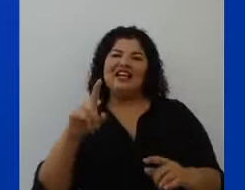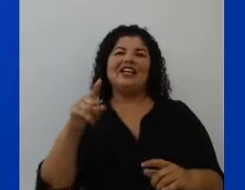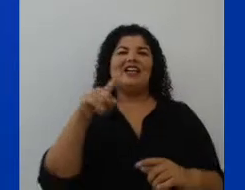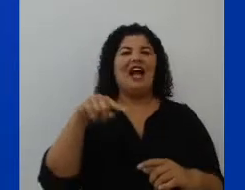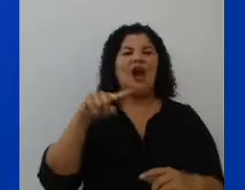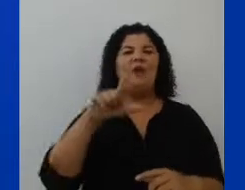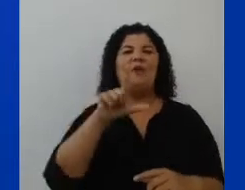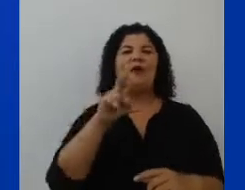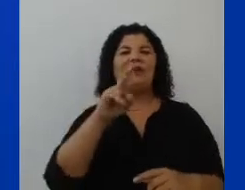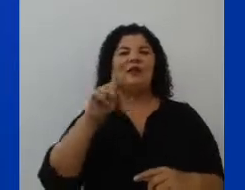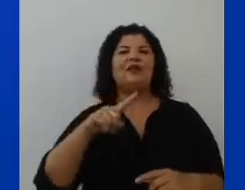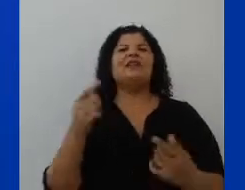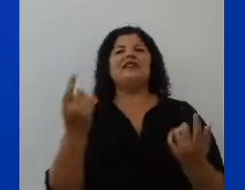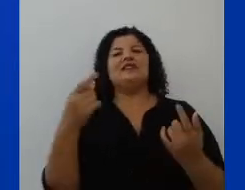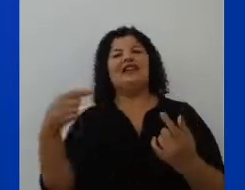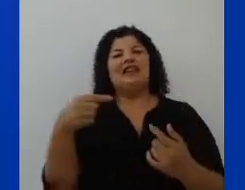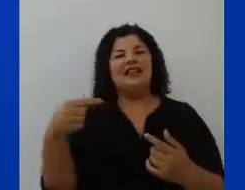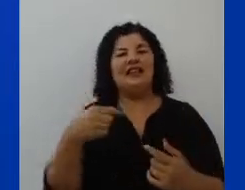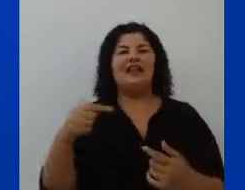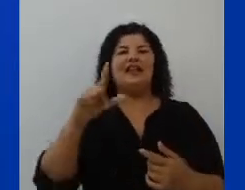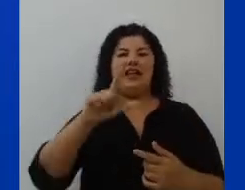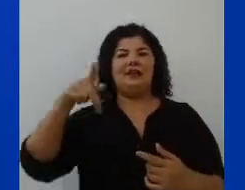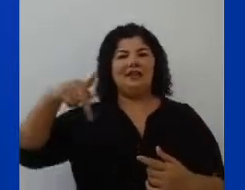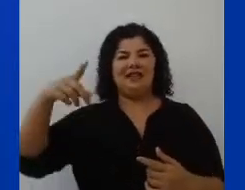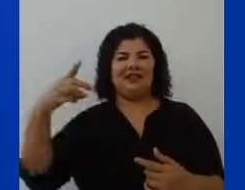@luiz_lp3, estou esperando você. E